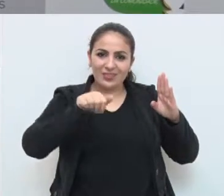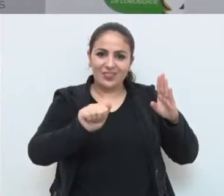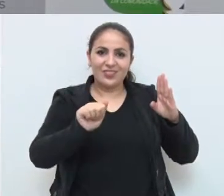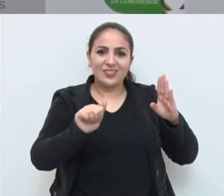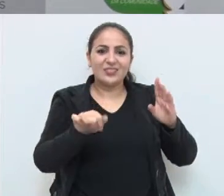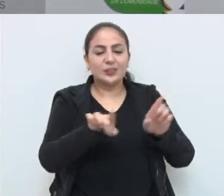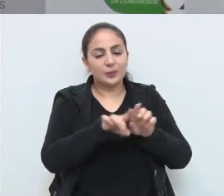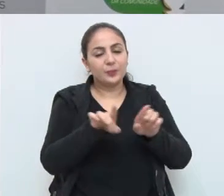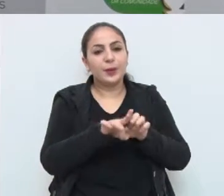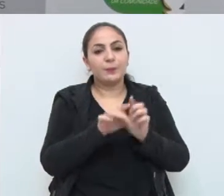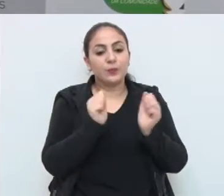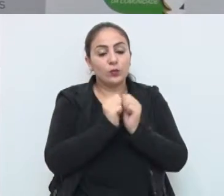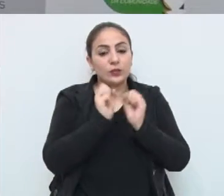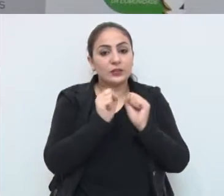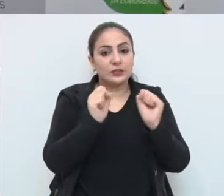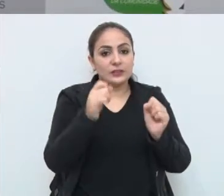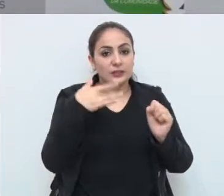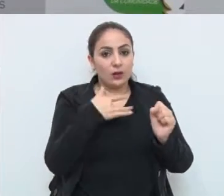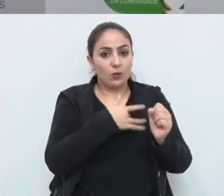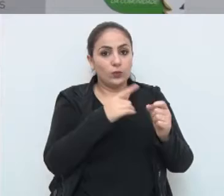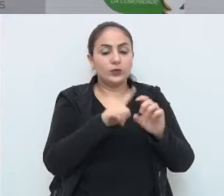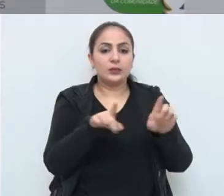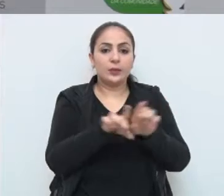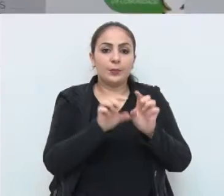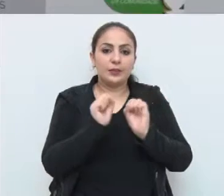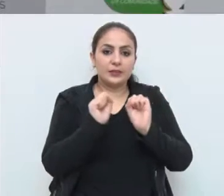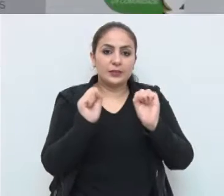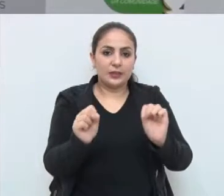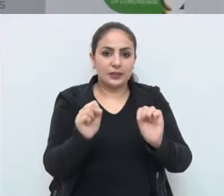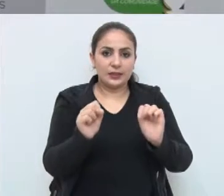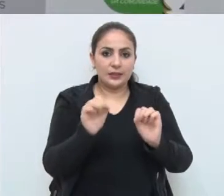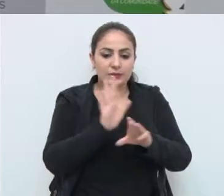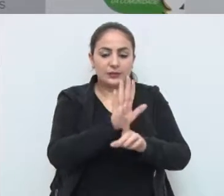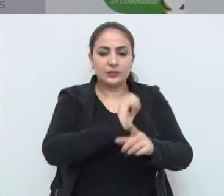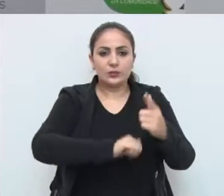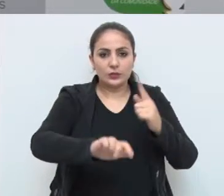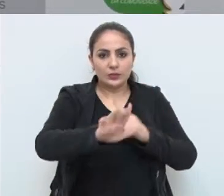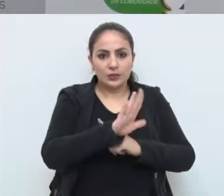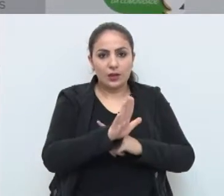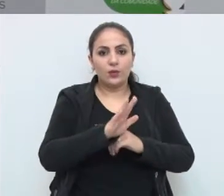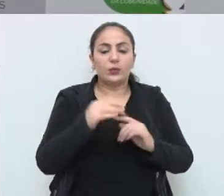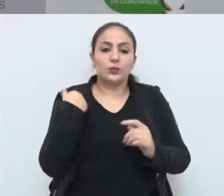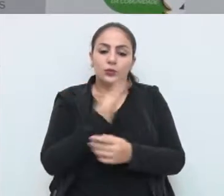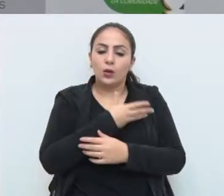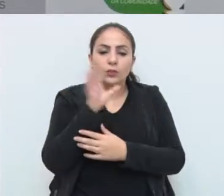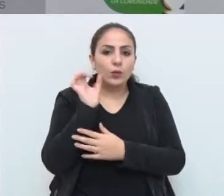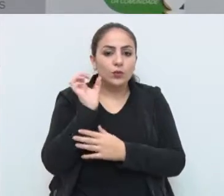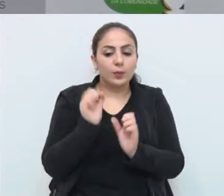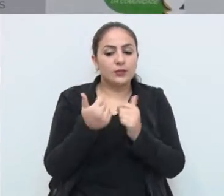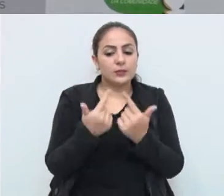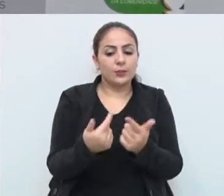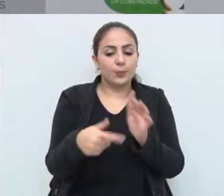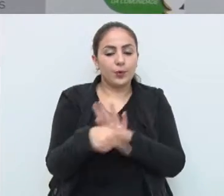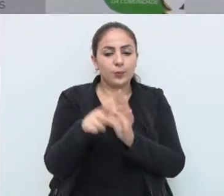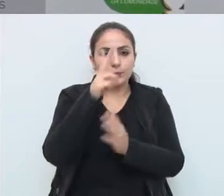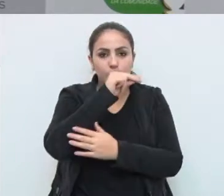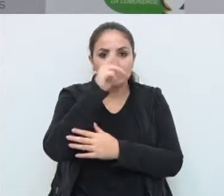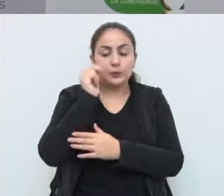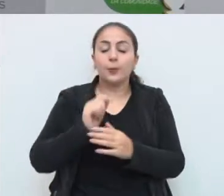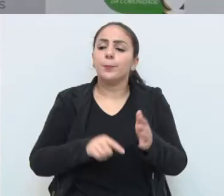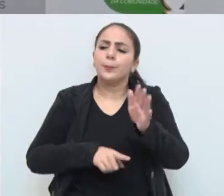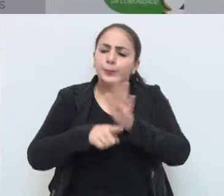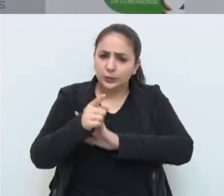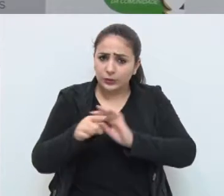atingidas, juntamente com a Secretaria de Saúde e a Secretaria de Assistência Social. Então, nós escutamos as ações do Executivo. Questionei também